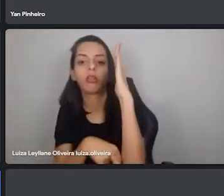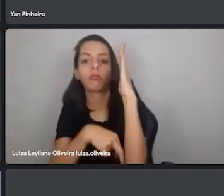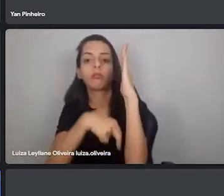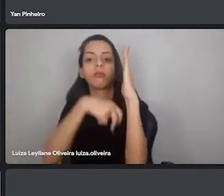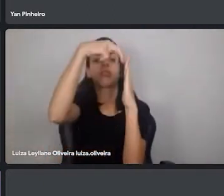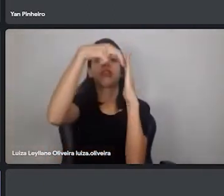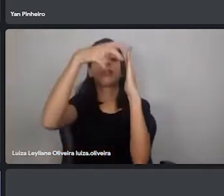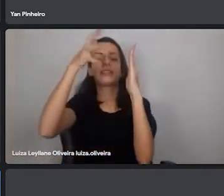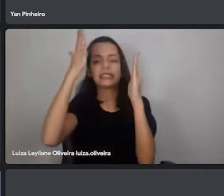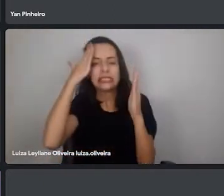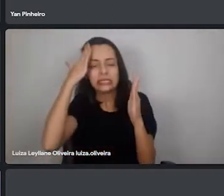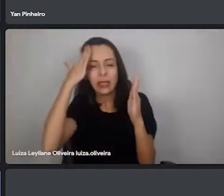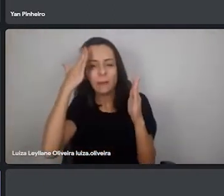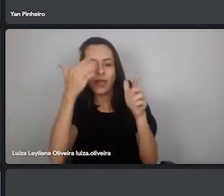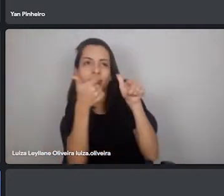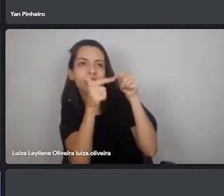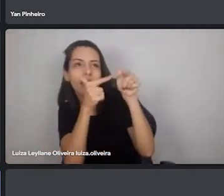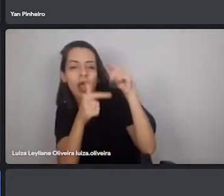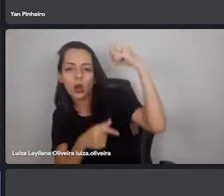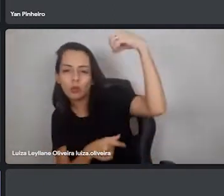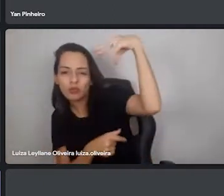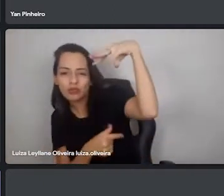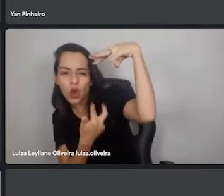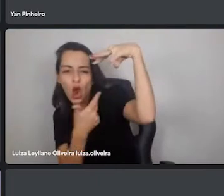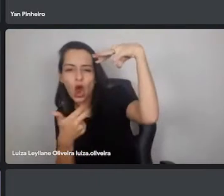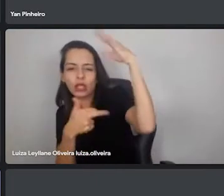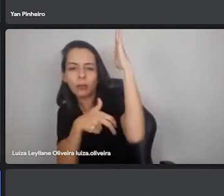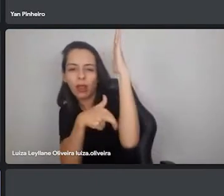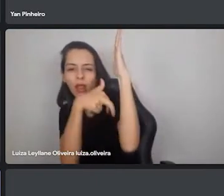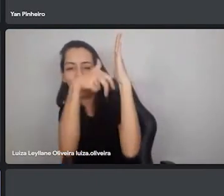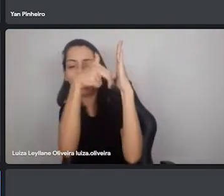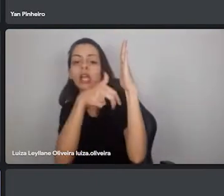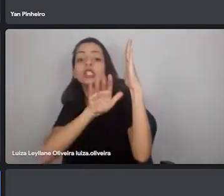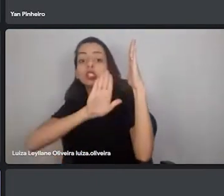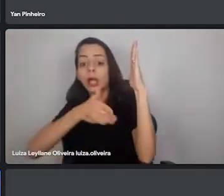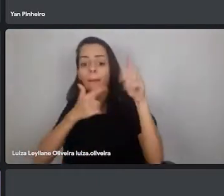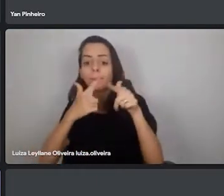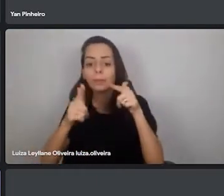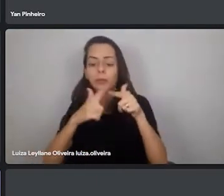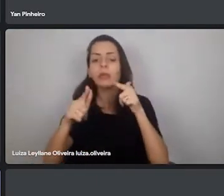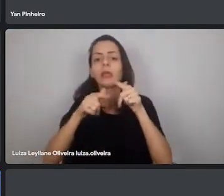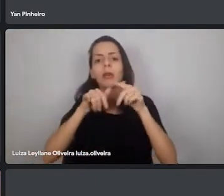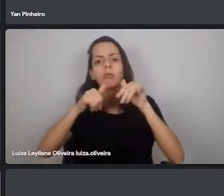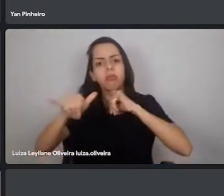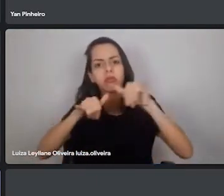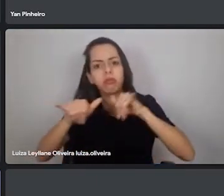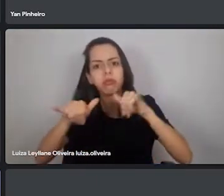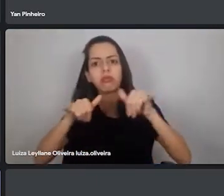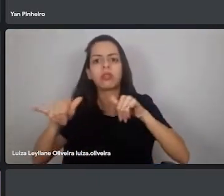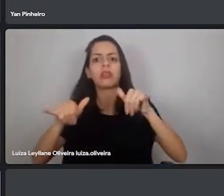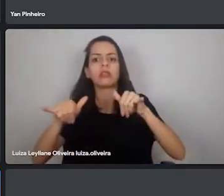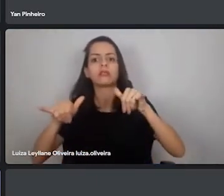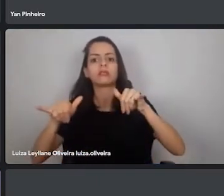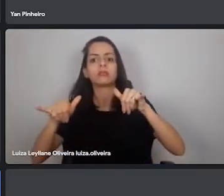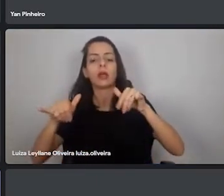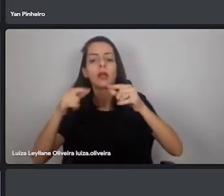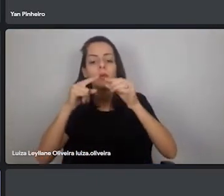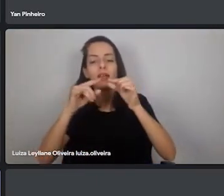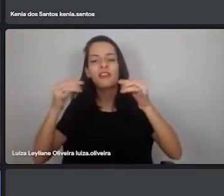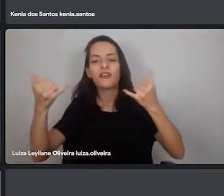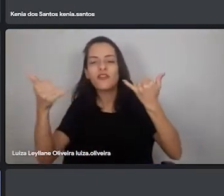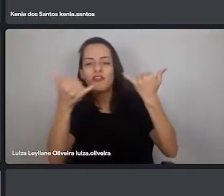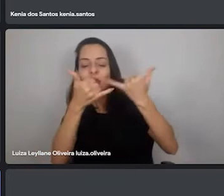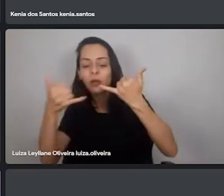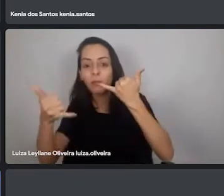espora. Curtos, foram vários curtos, eu em cima, que eu mesmo provoquei por